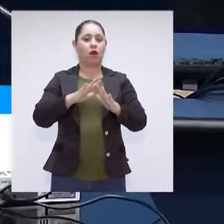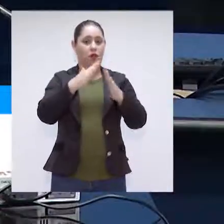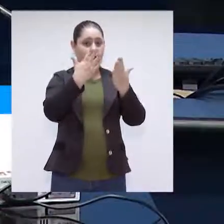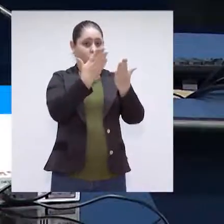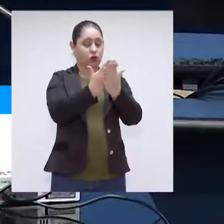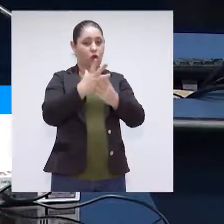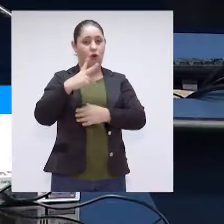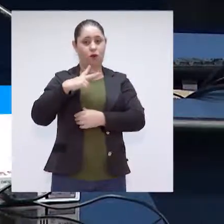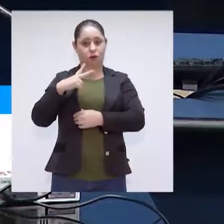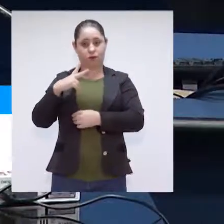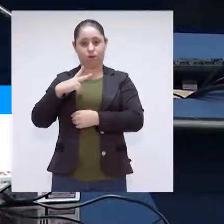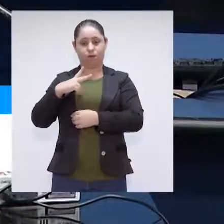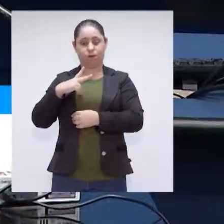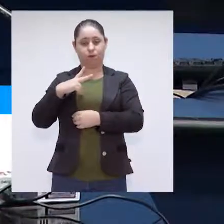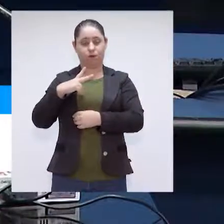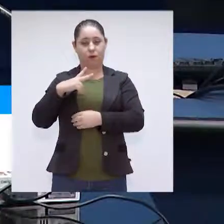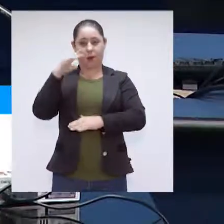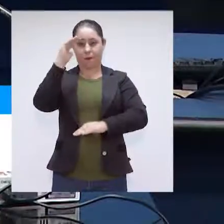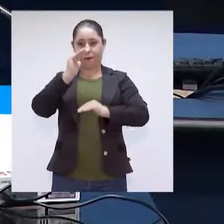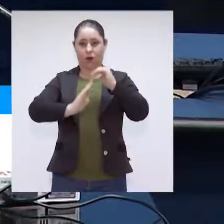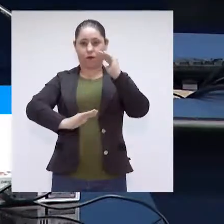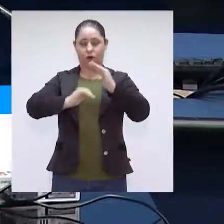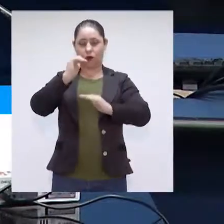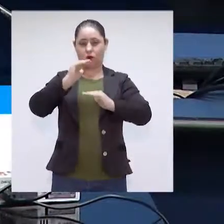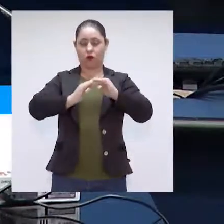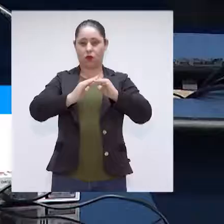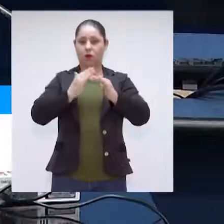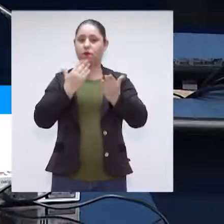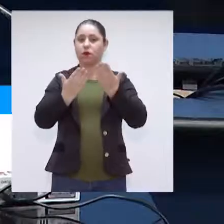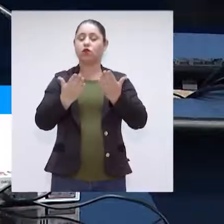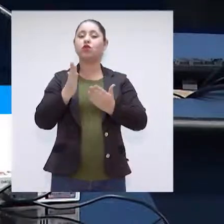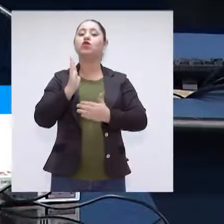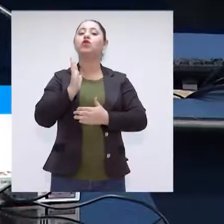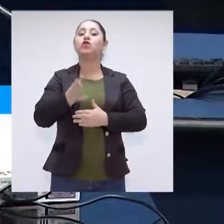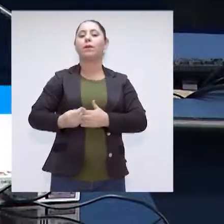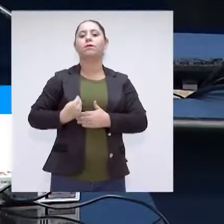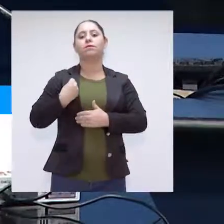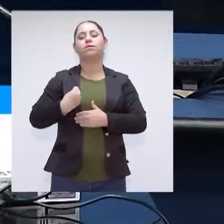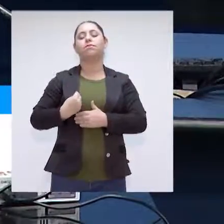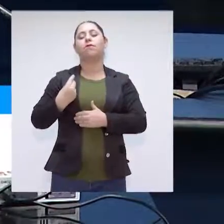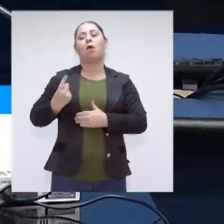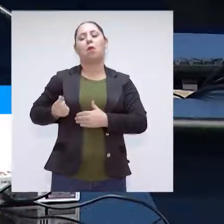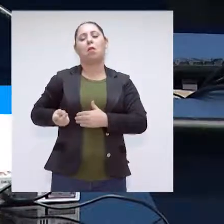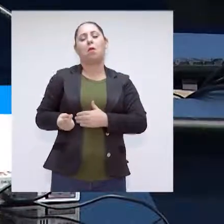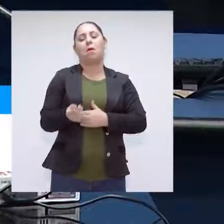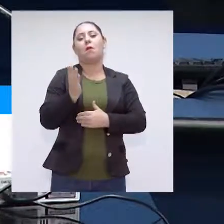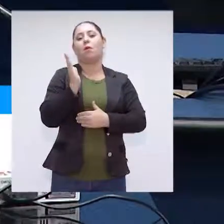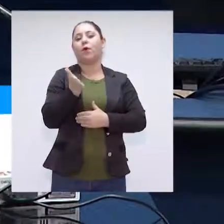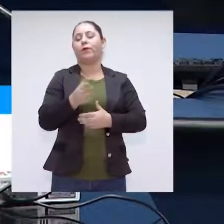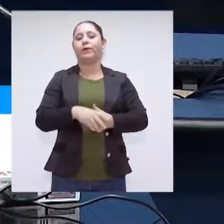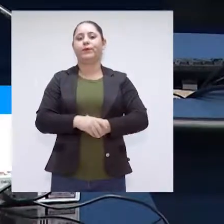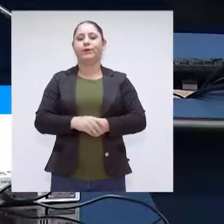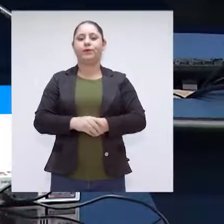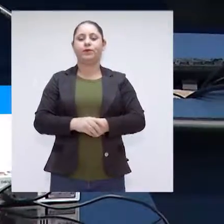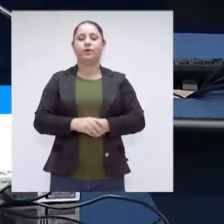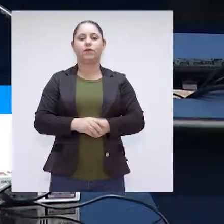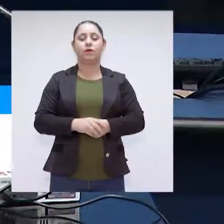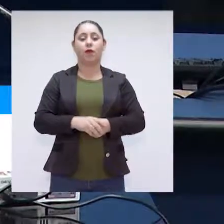13.935. Nas escolas particulares, os profissionais da psicologia já estão presentes há algum